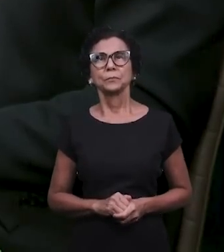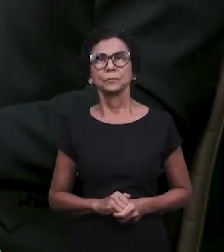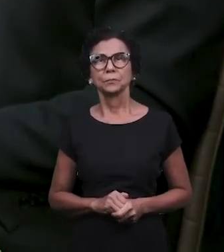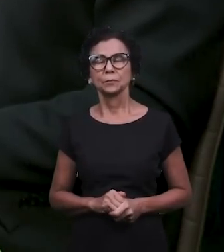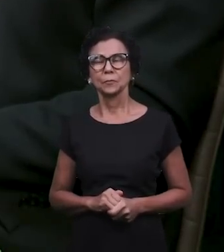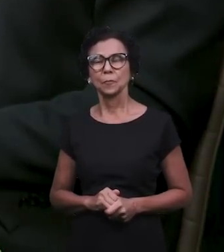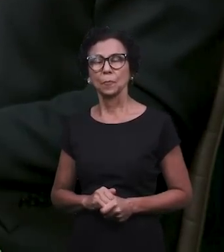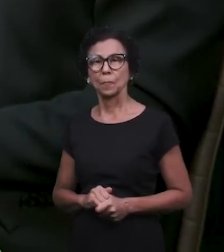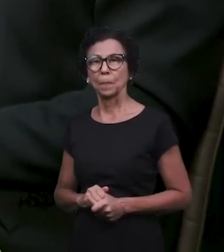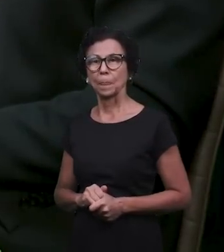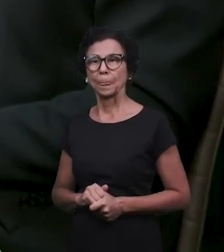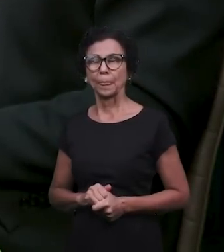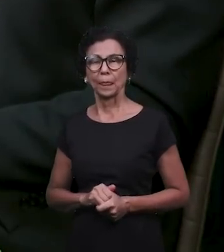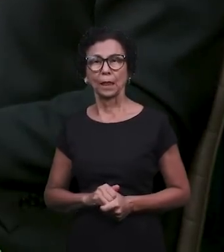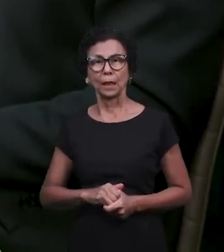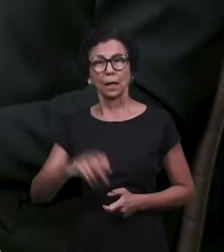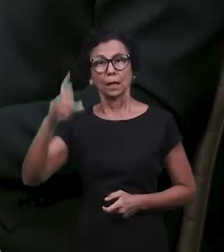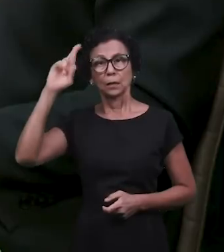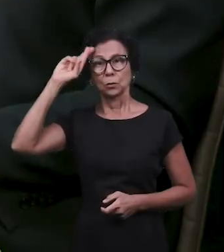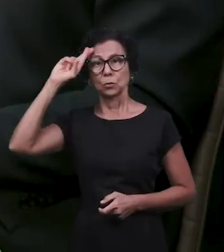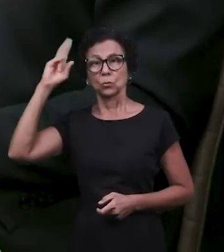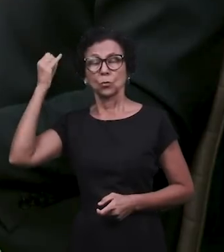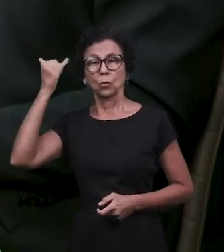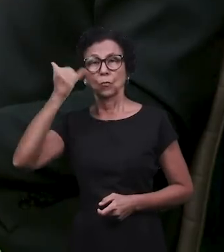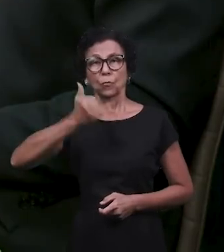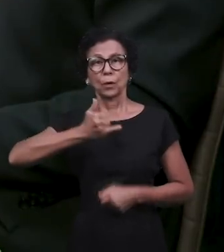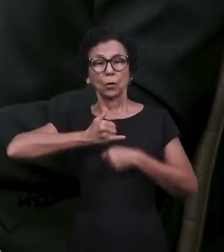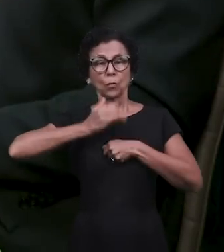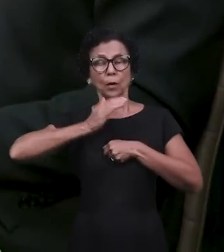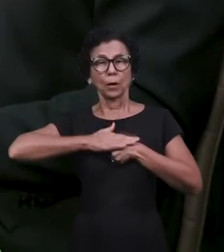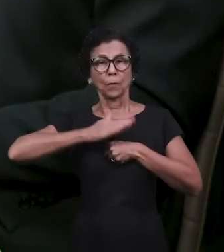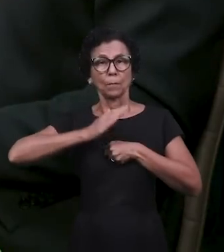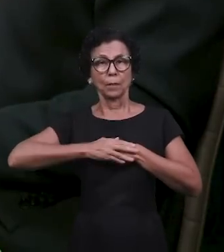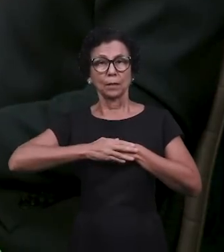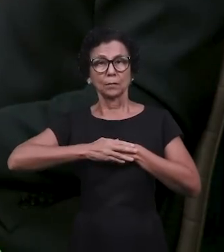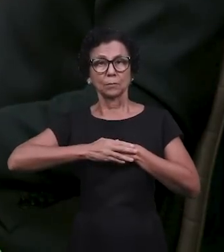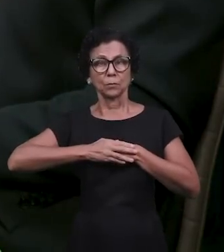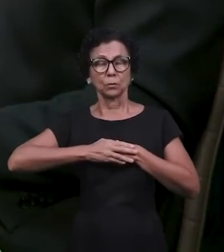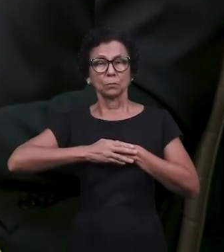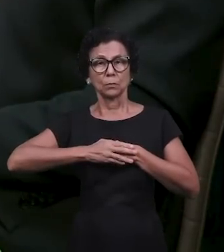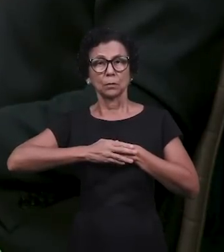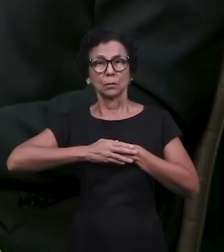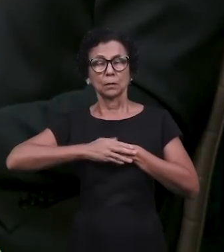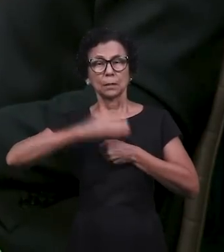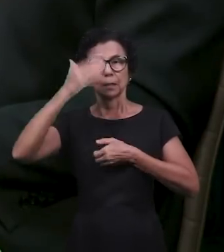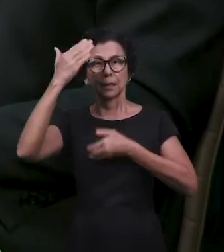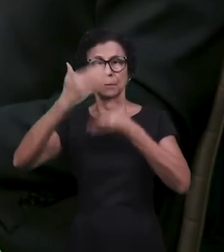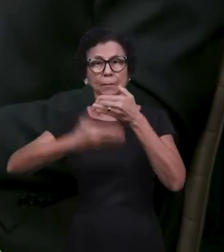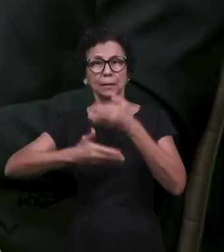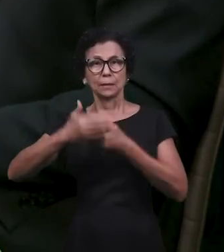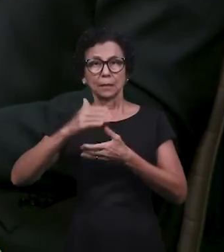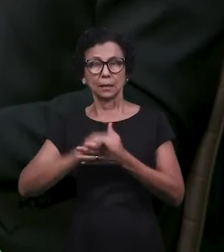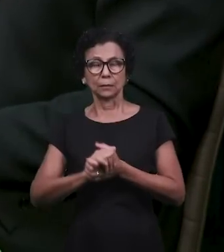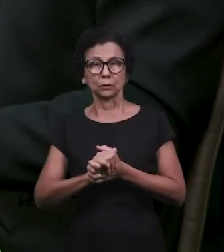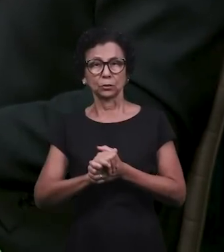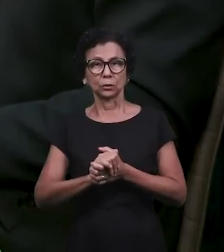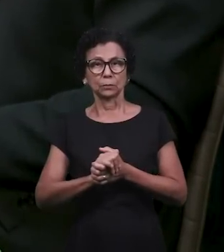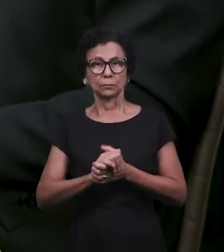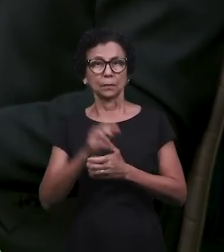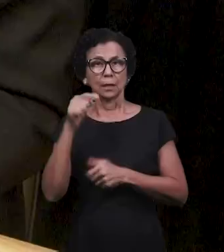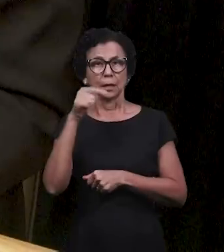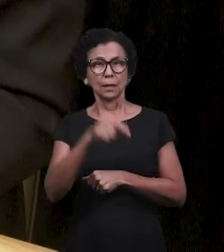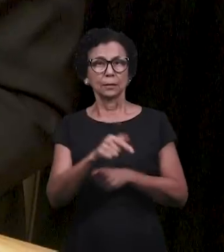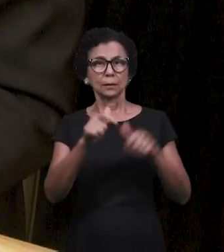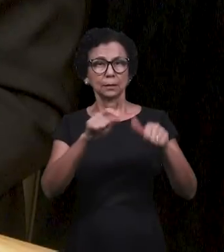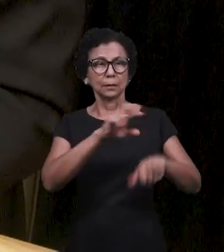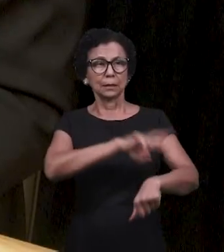eis que estarei ali diante de ti sobre a rocha. Glória a Deus. A presença de Deus ali. No meio